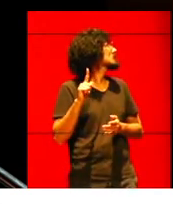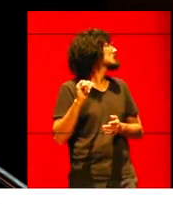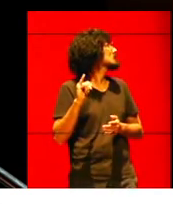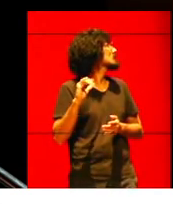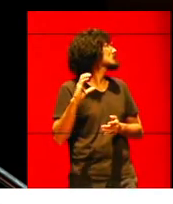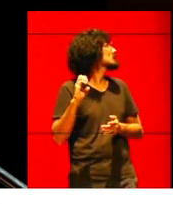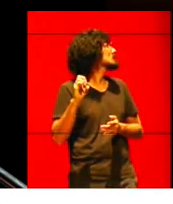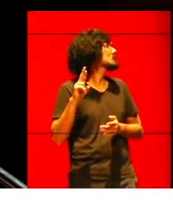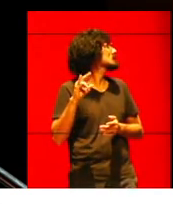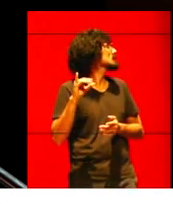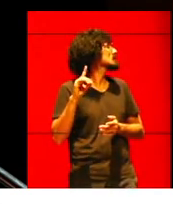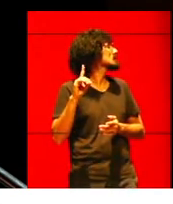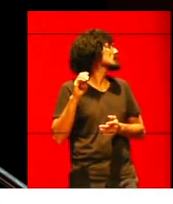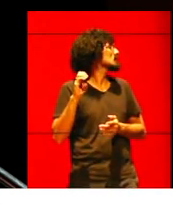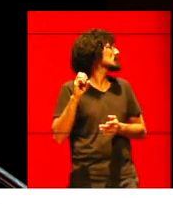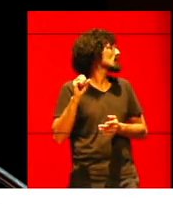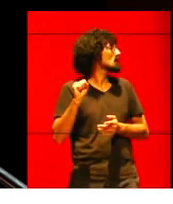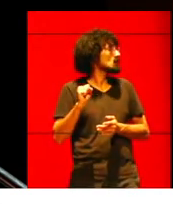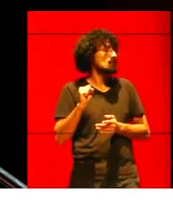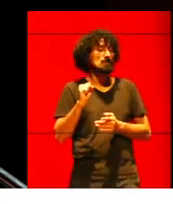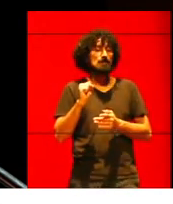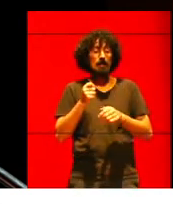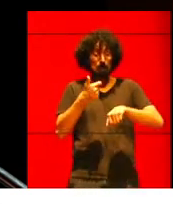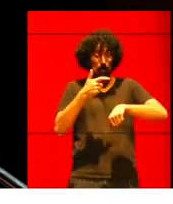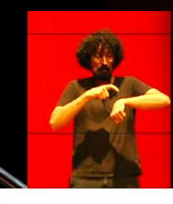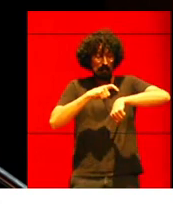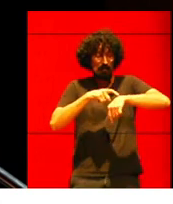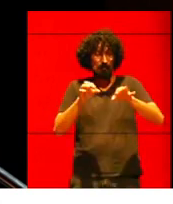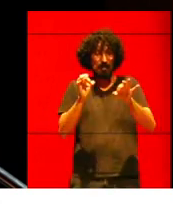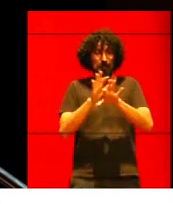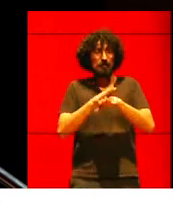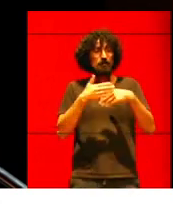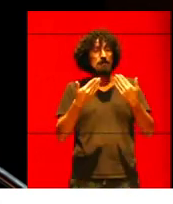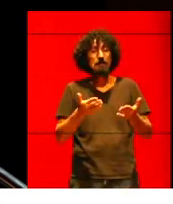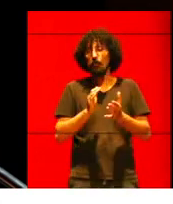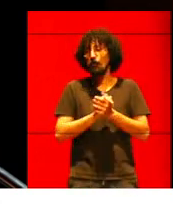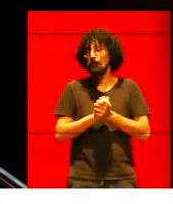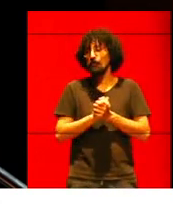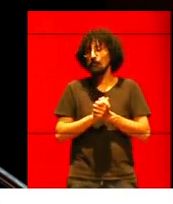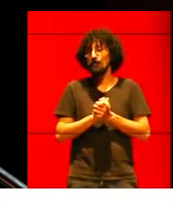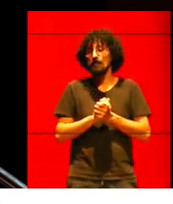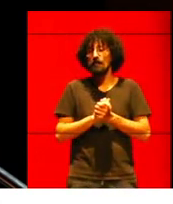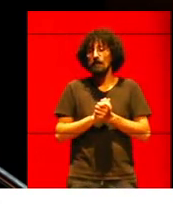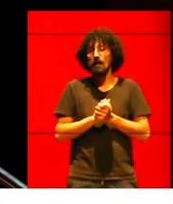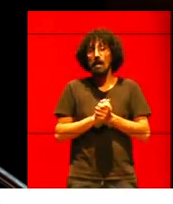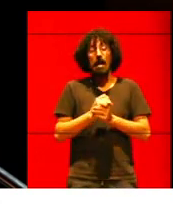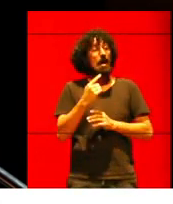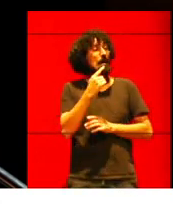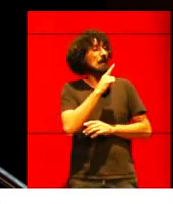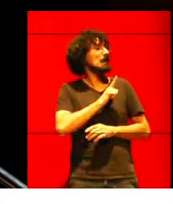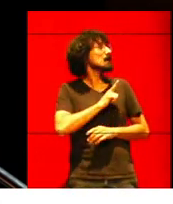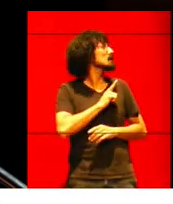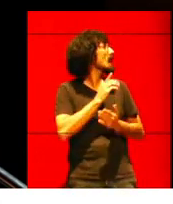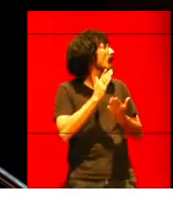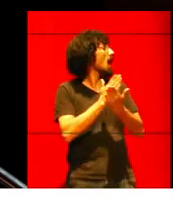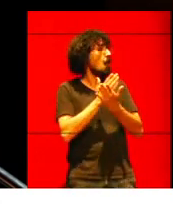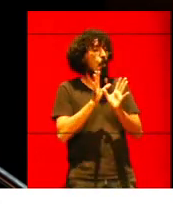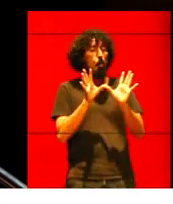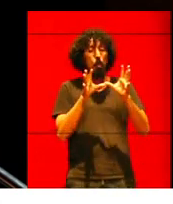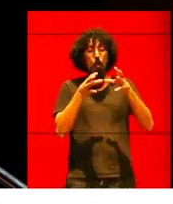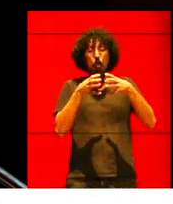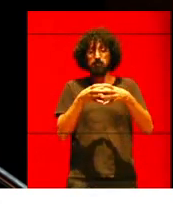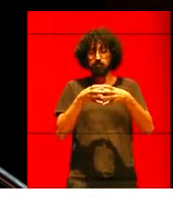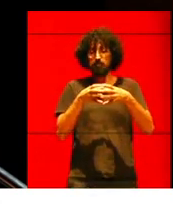meu tempo já está acabando, quer dizer, ainda tem uns minutinhos, mas vamos lá. Em relação à classificação, nós temos aí alguns grupos